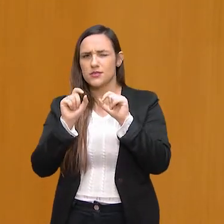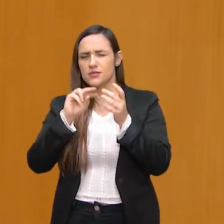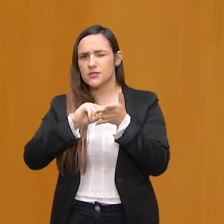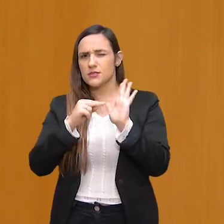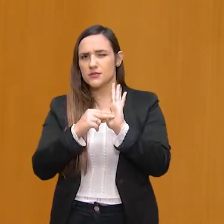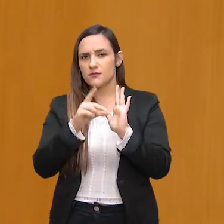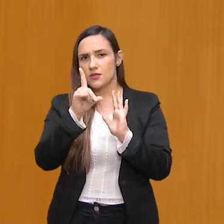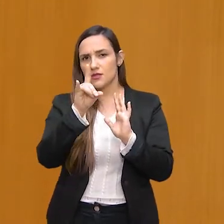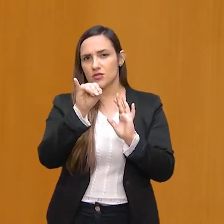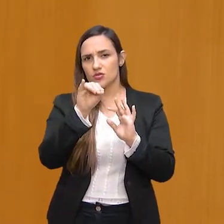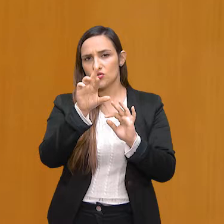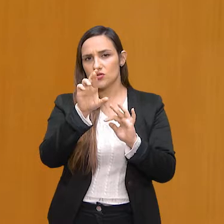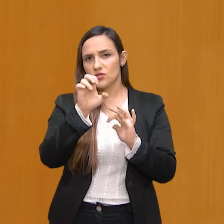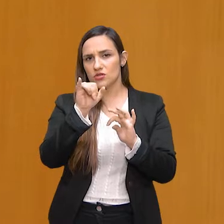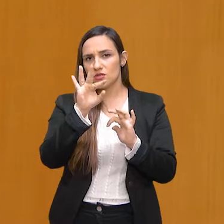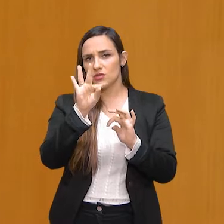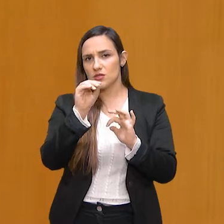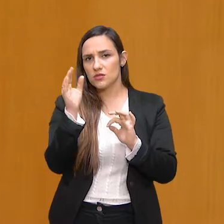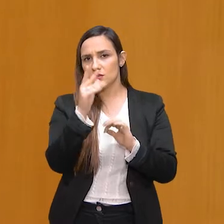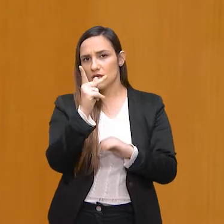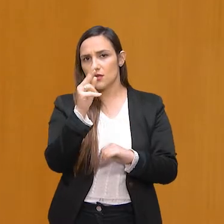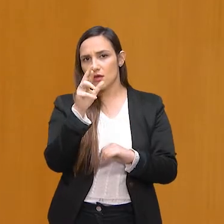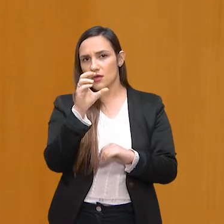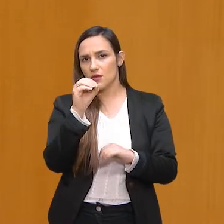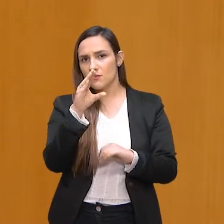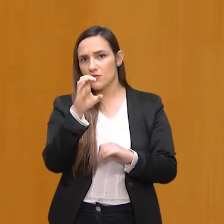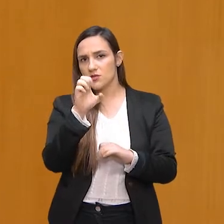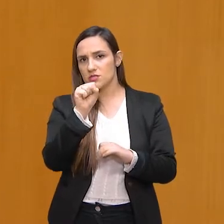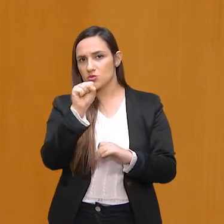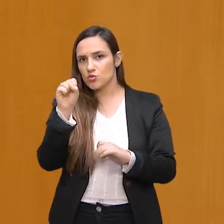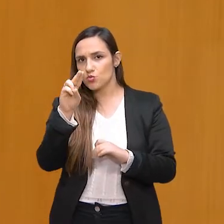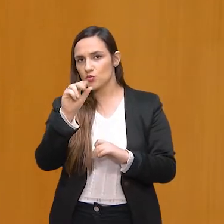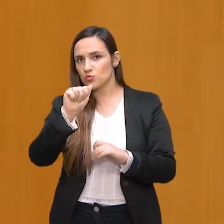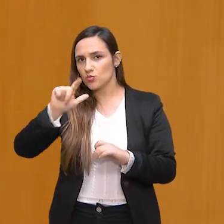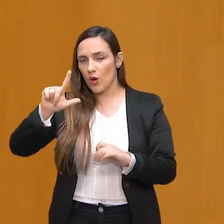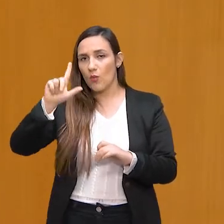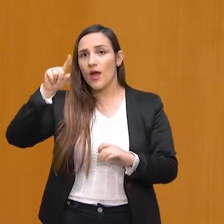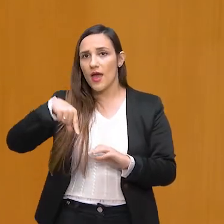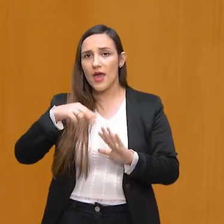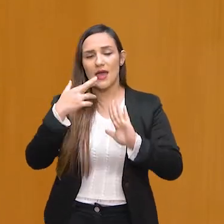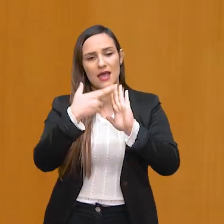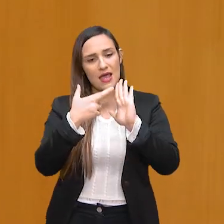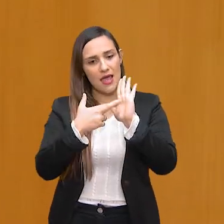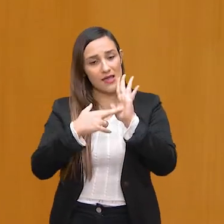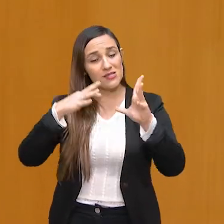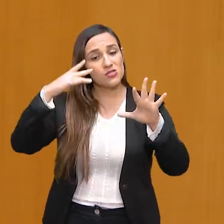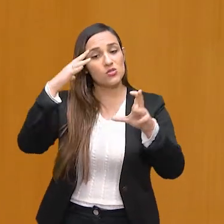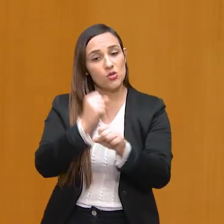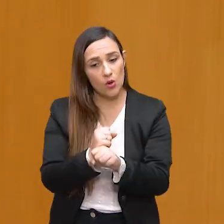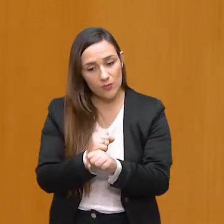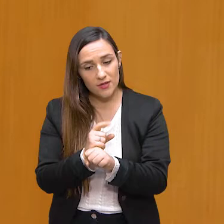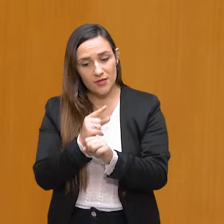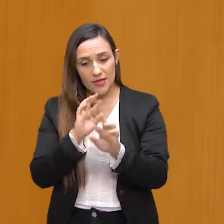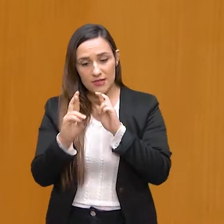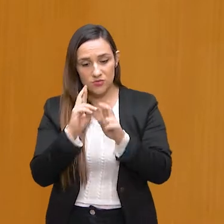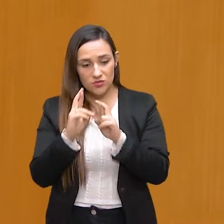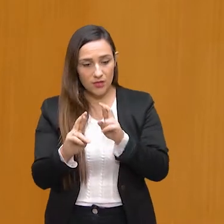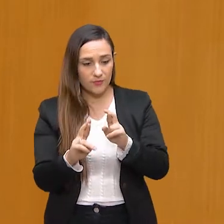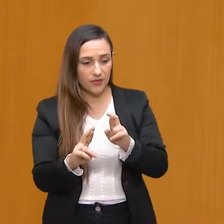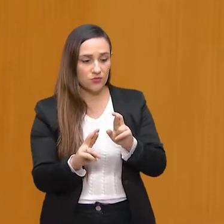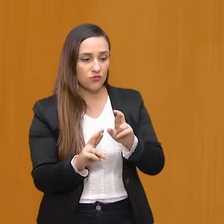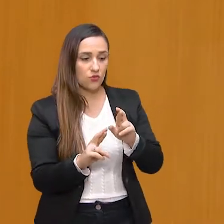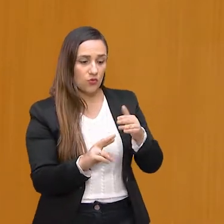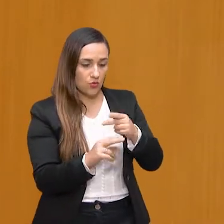processual? Direito é o conjunto de regras que regulamentam essa relação entre o Estado, o juiz e o